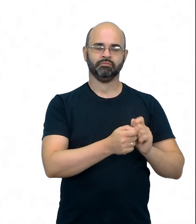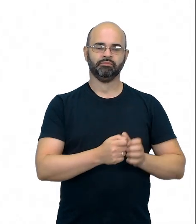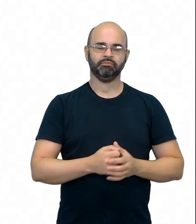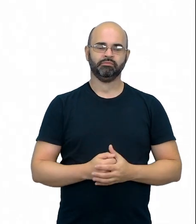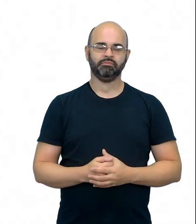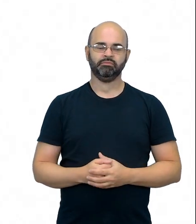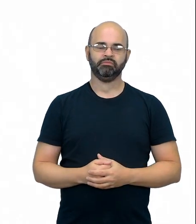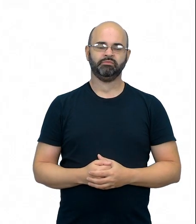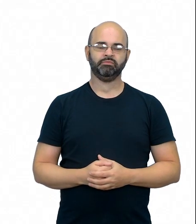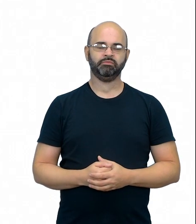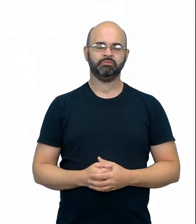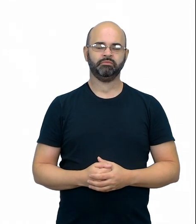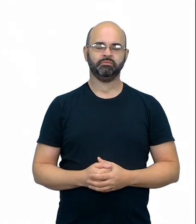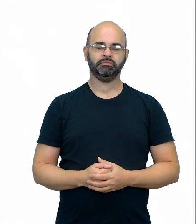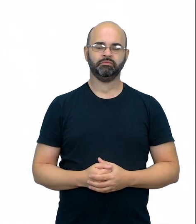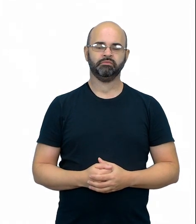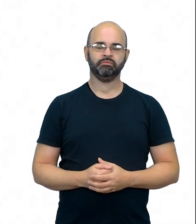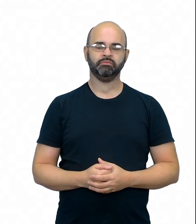né?